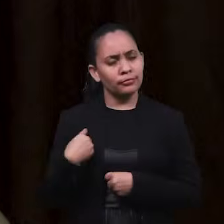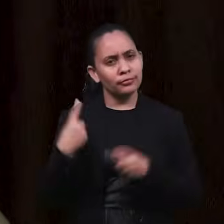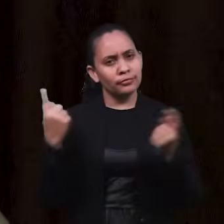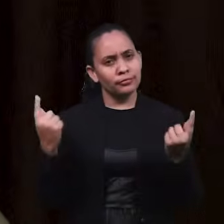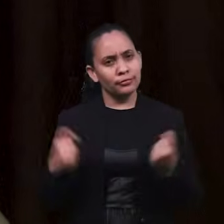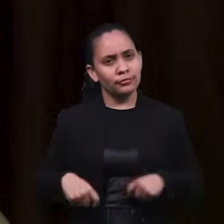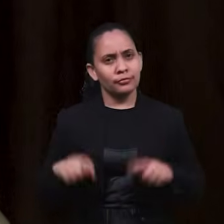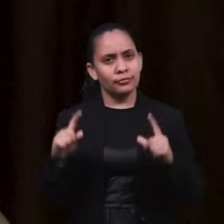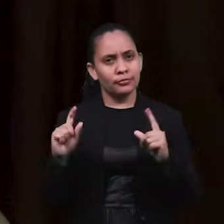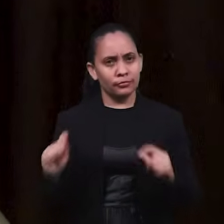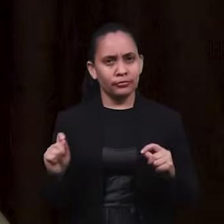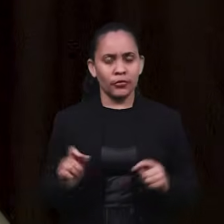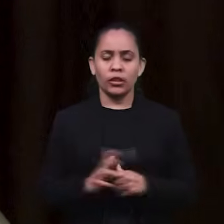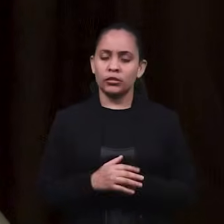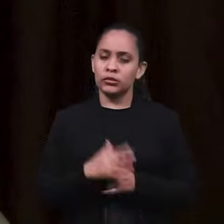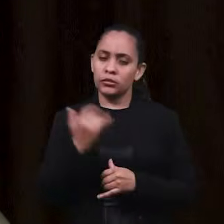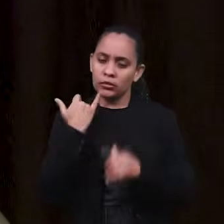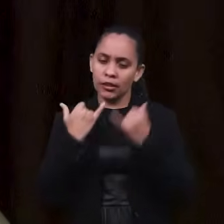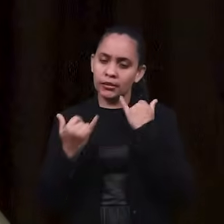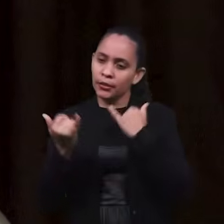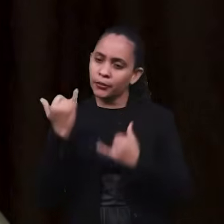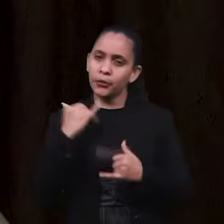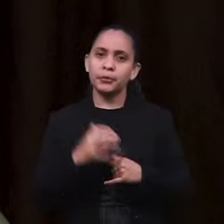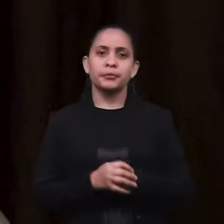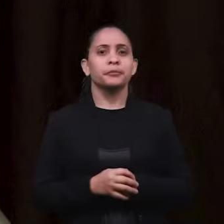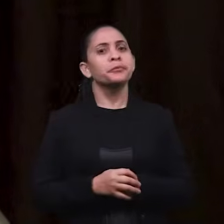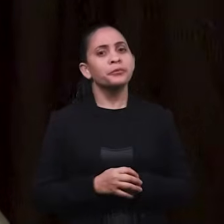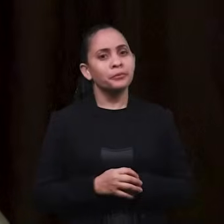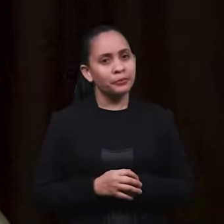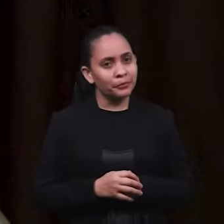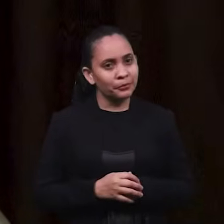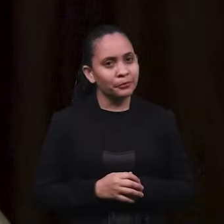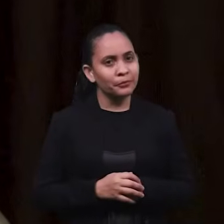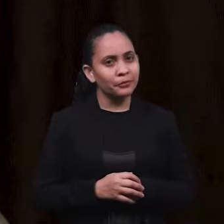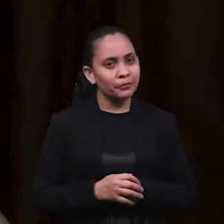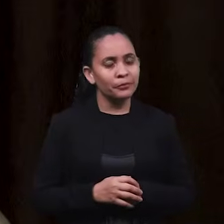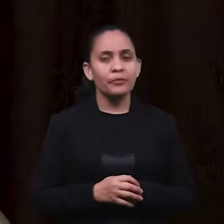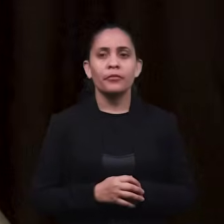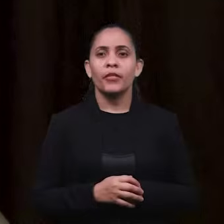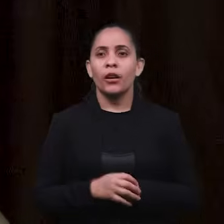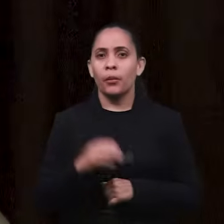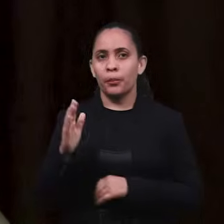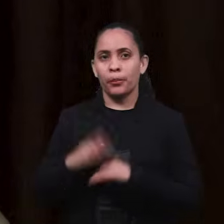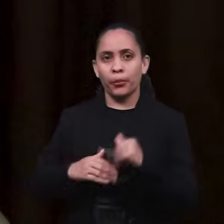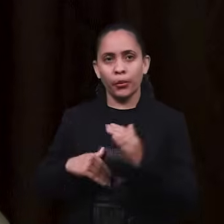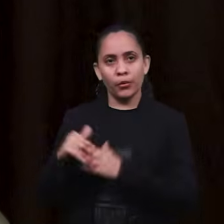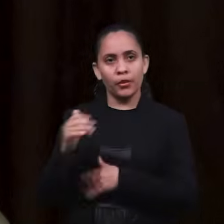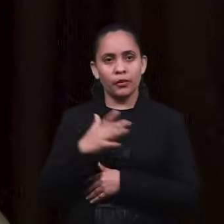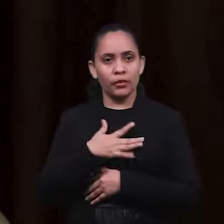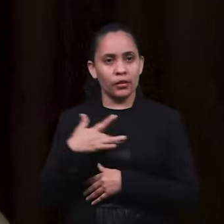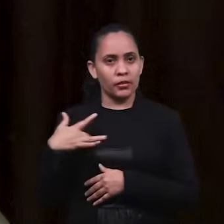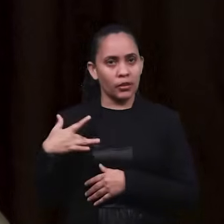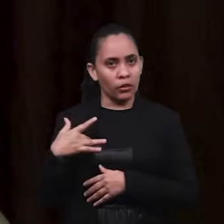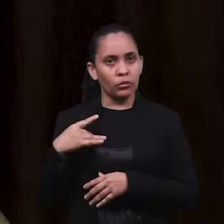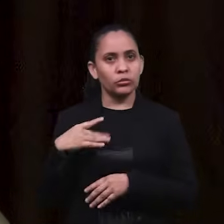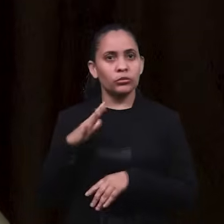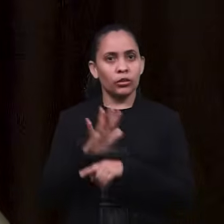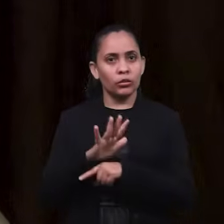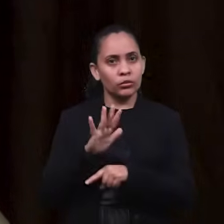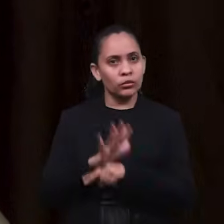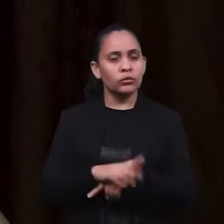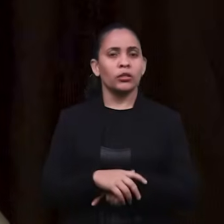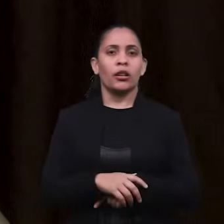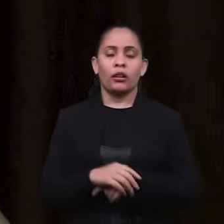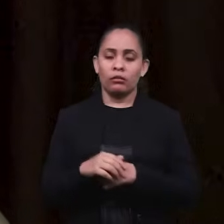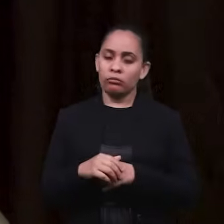possa, de alguma forma, né, através das informações, né, de profissionais que são da área da saúde e que